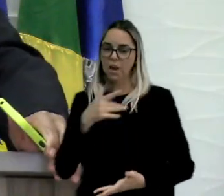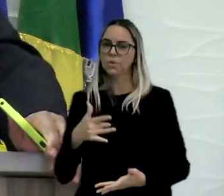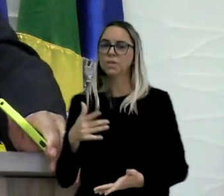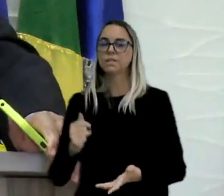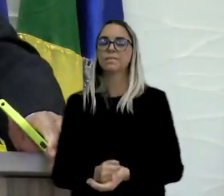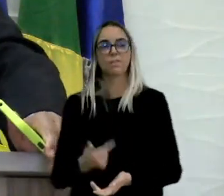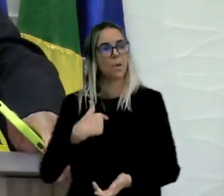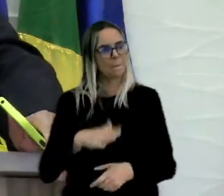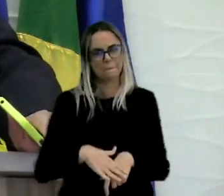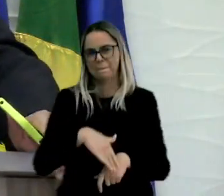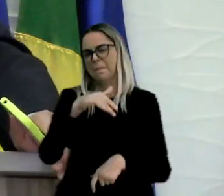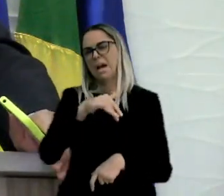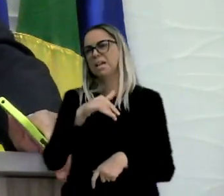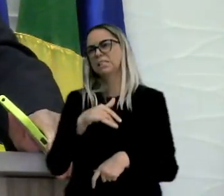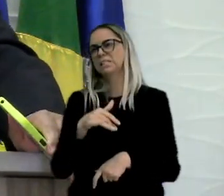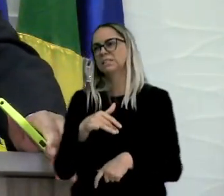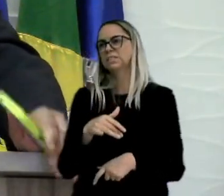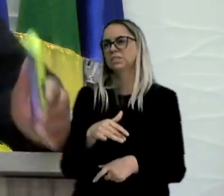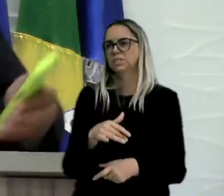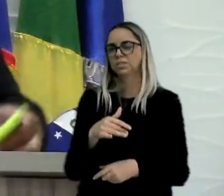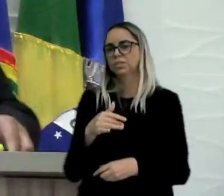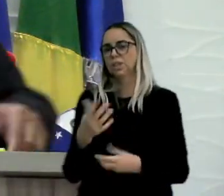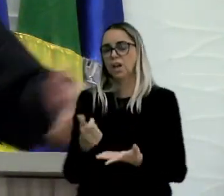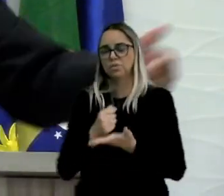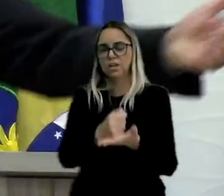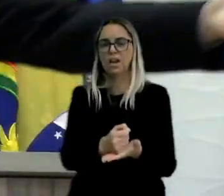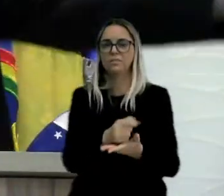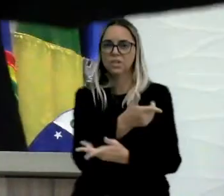vou ter muito mais chance de ajudar vocês